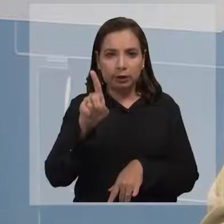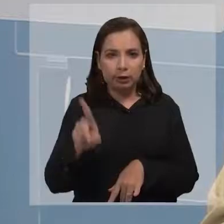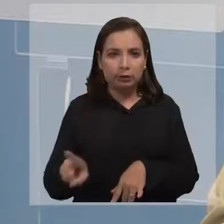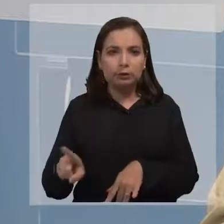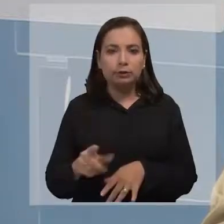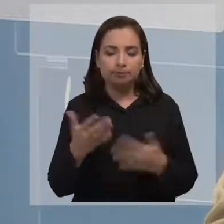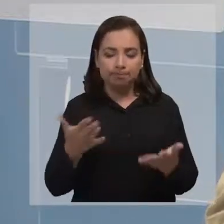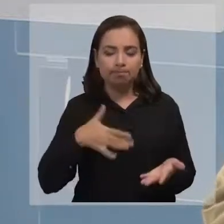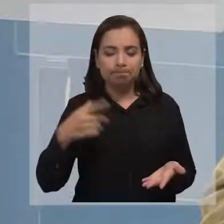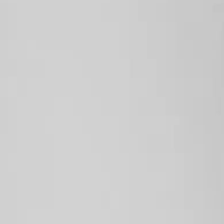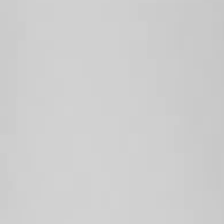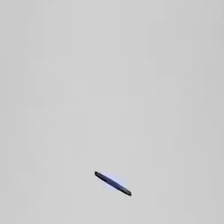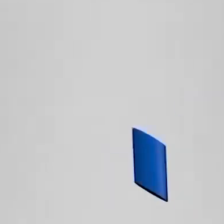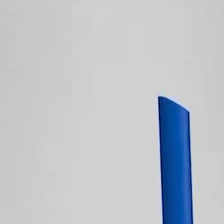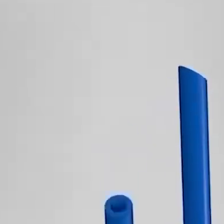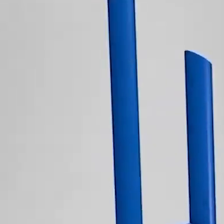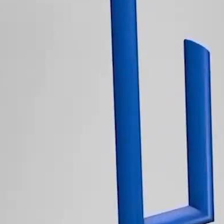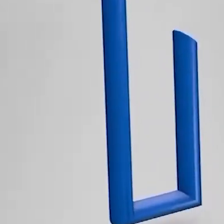Voltaremos em instantes.